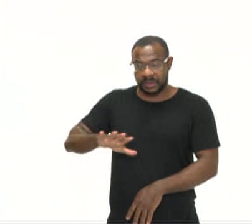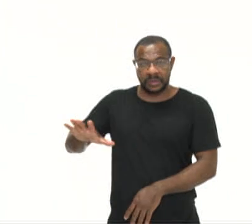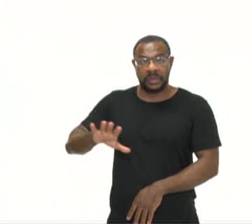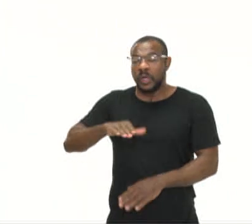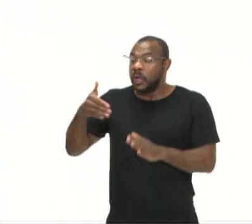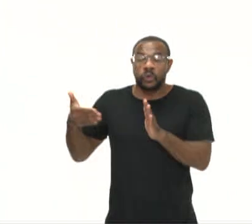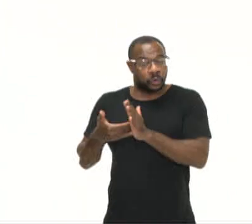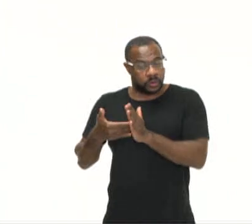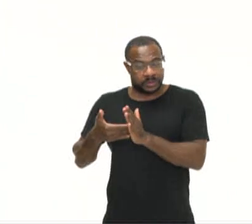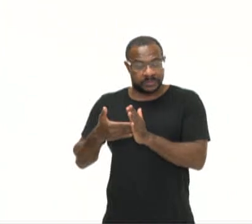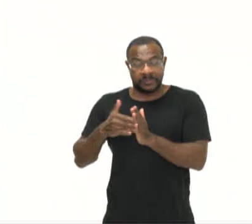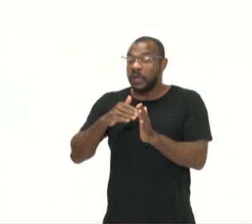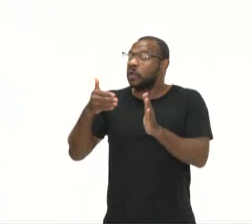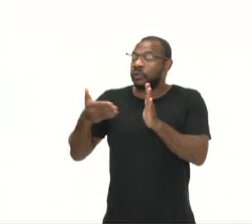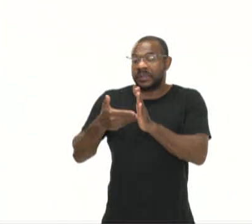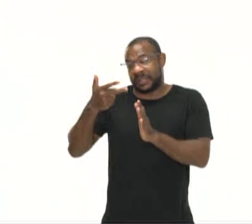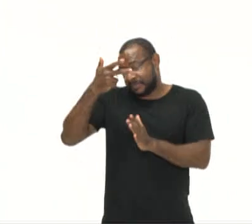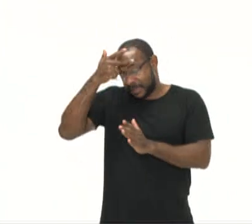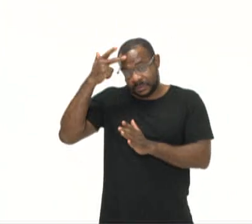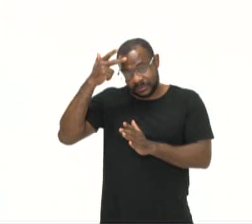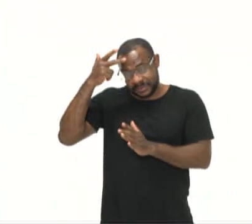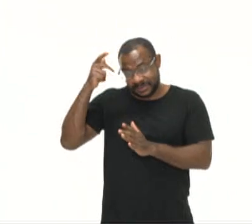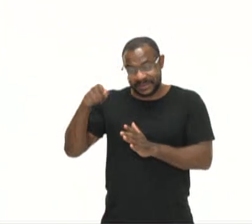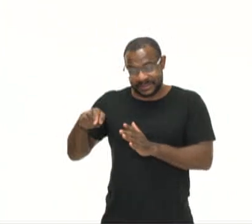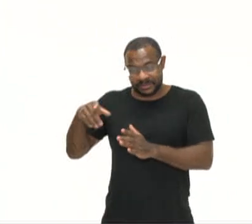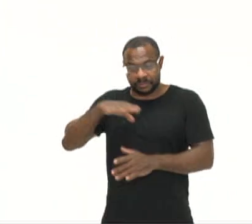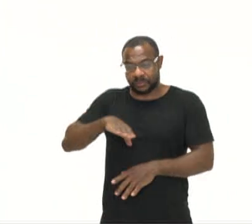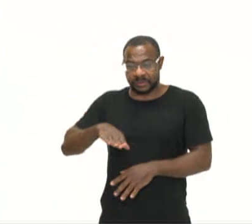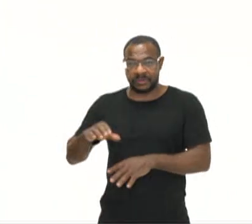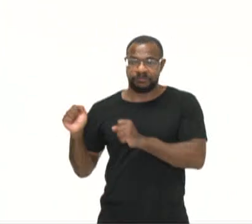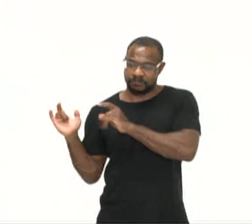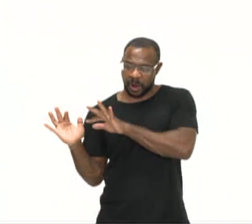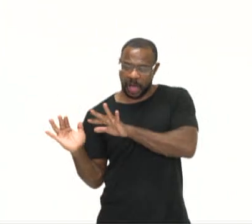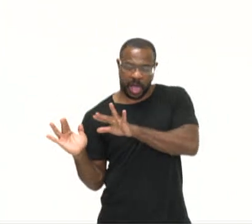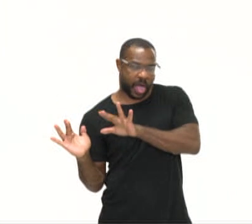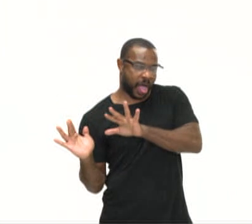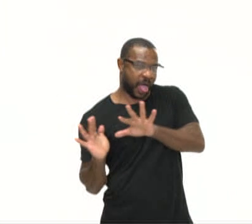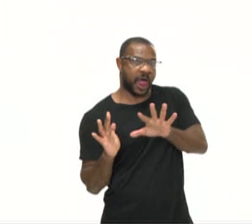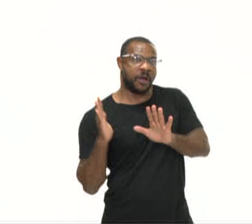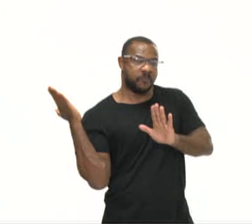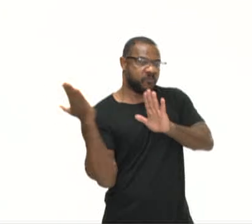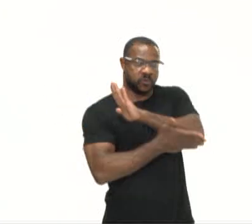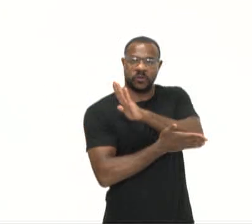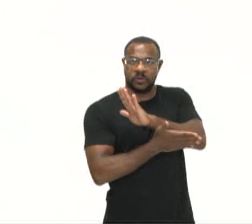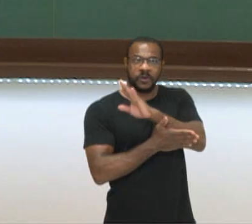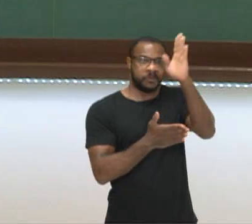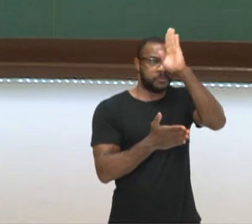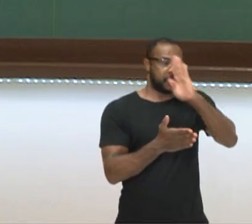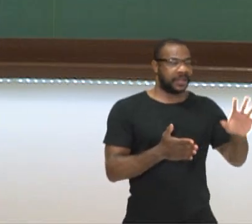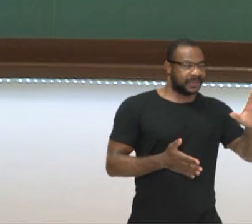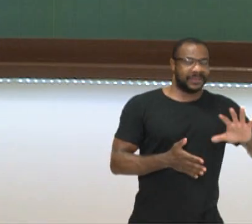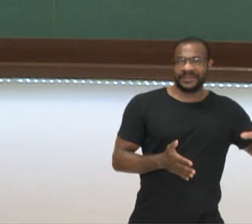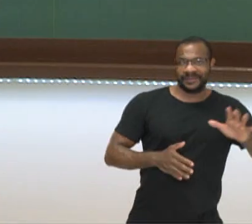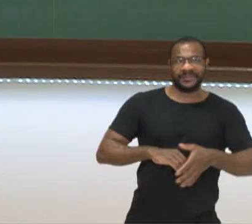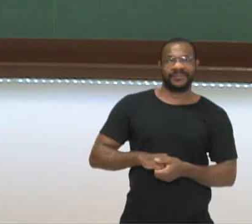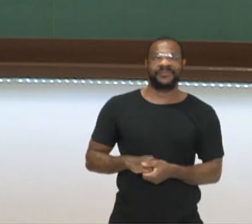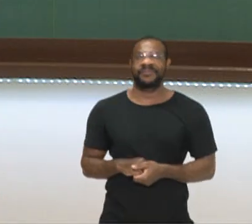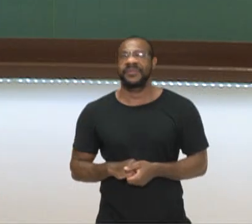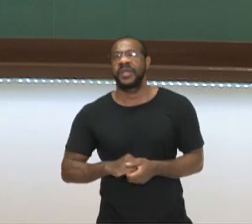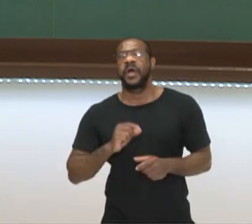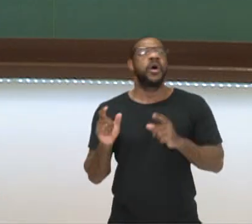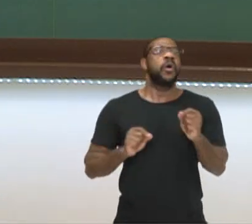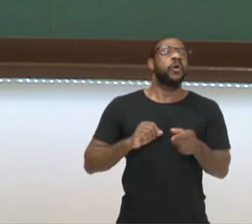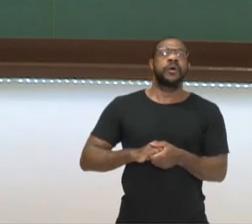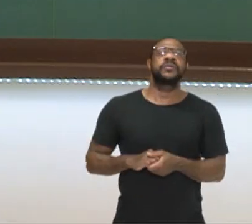portuguesa partira para o Brasil com o auxílio da frota britânica. E o que é que nós vimos? Qual é a retomada?